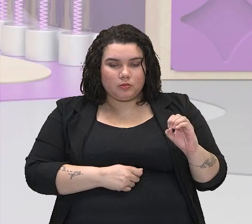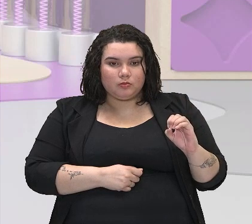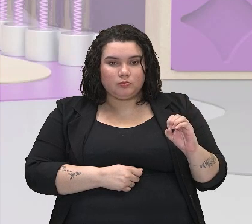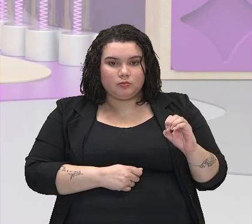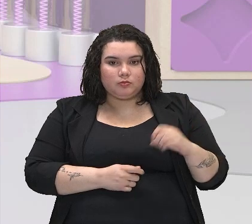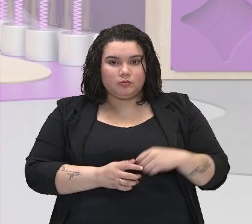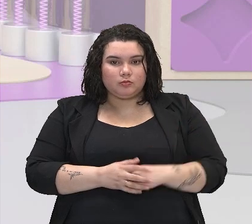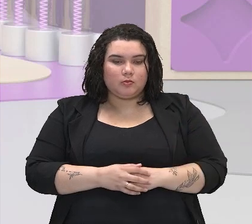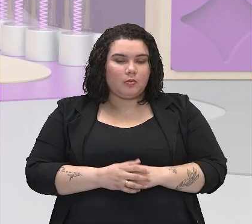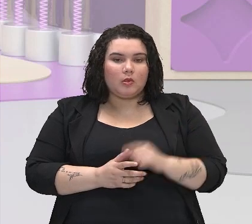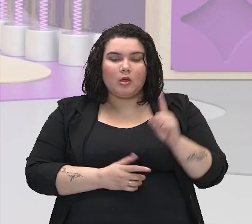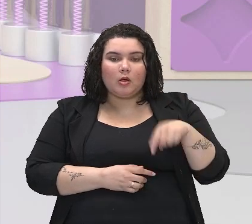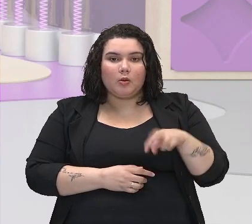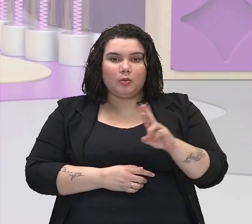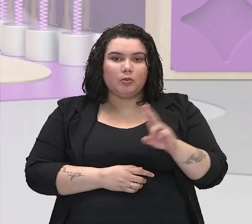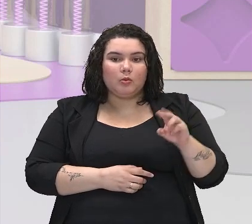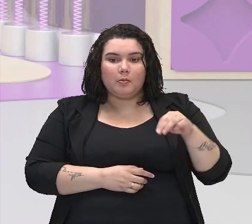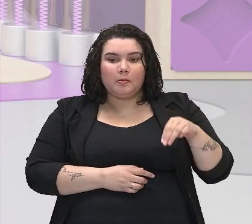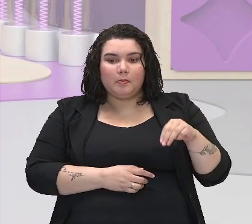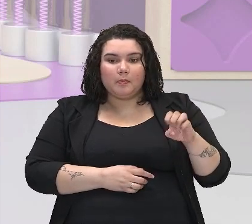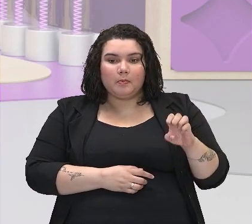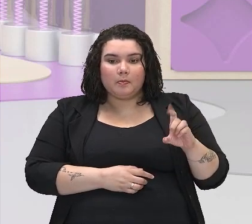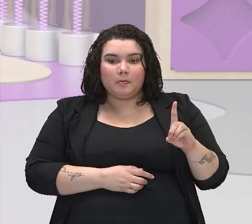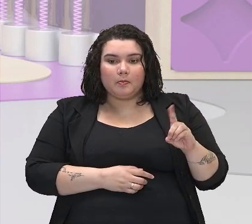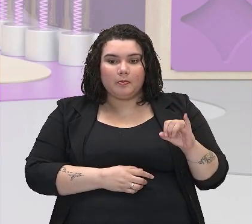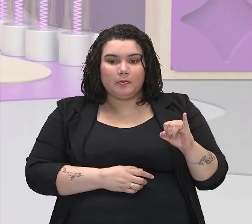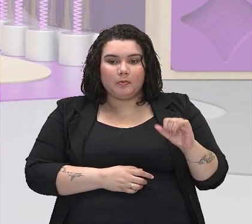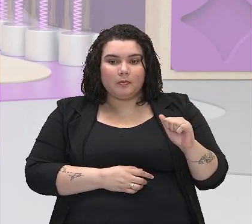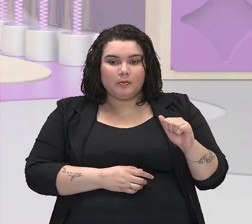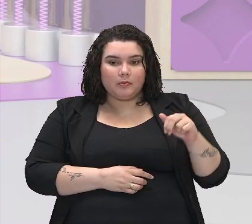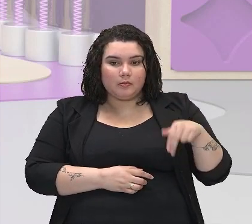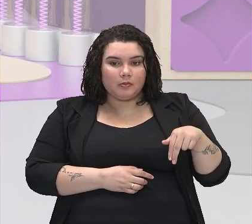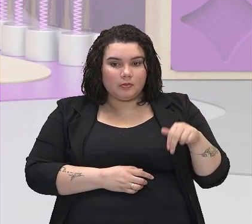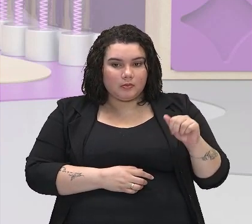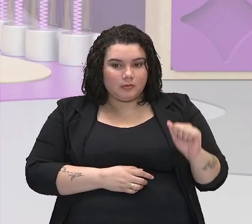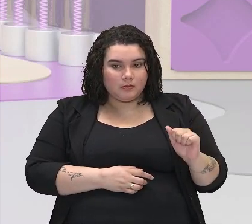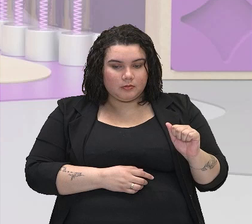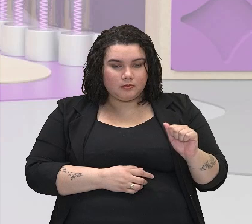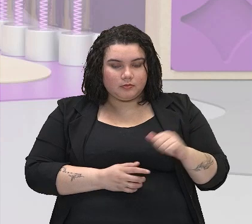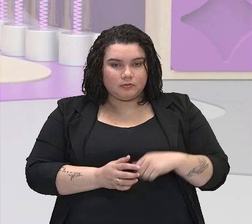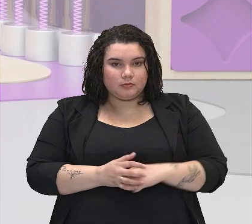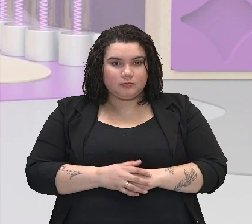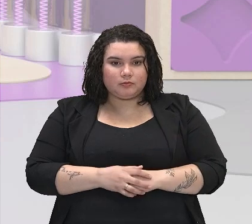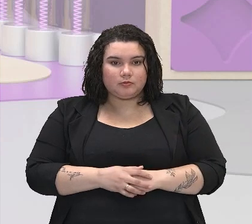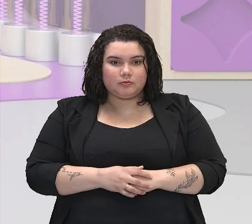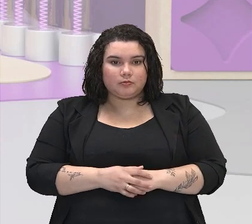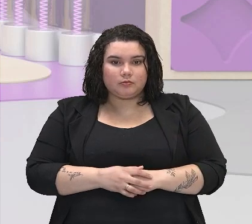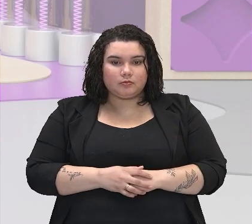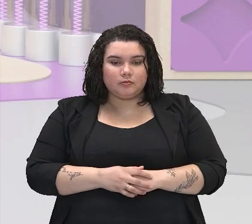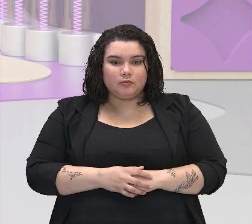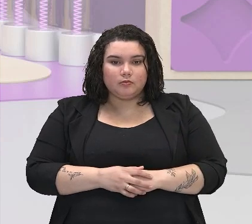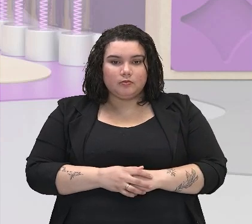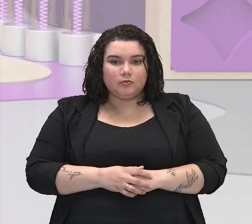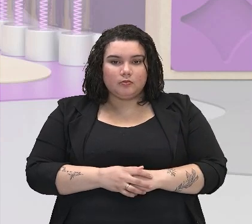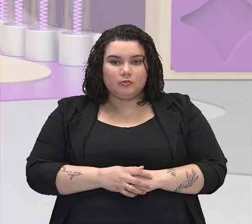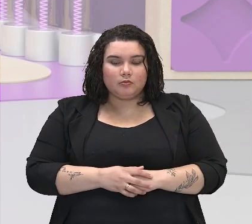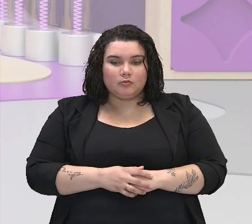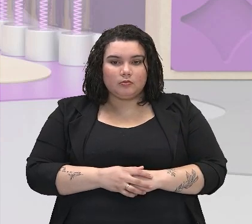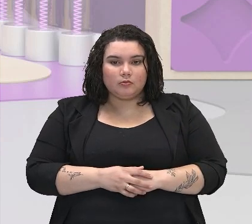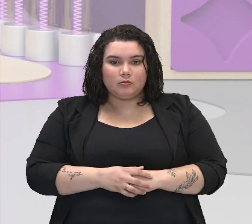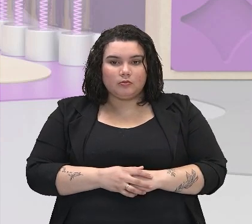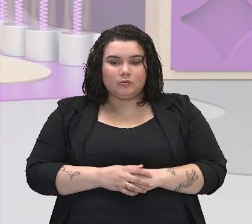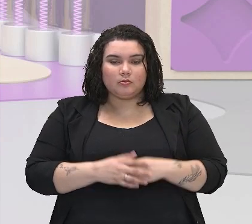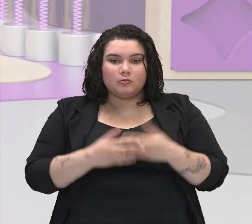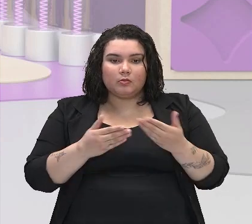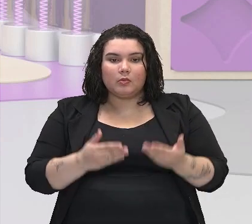a mediana desse triângulo, né? Uma delas, tá? E